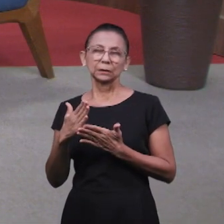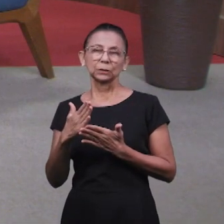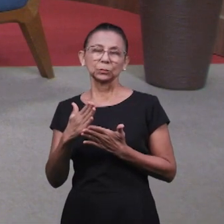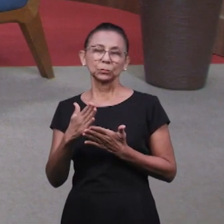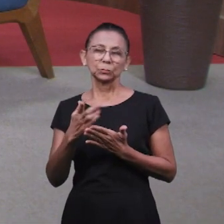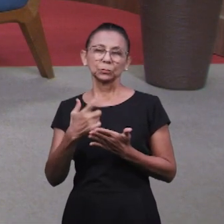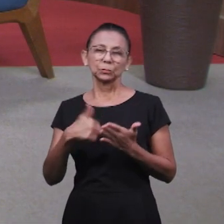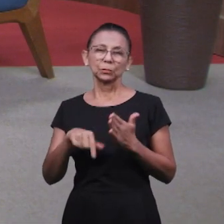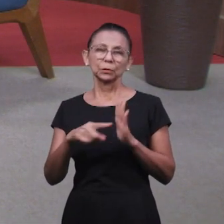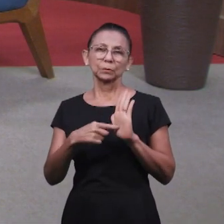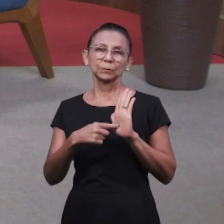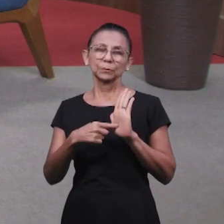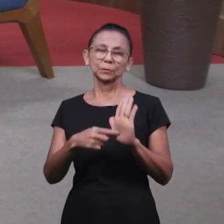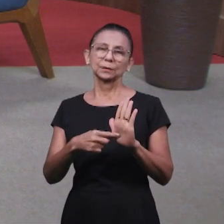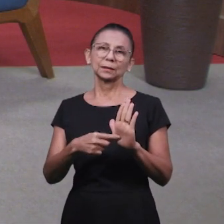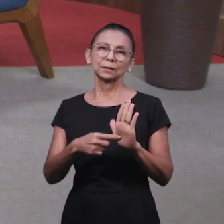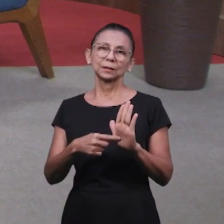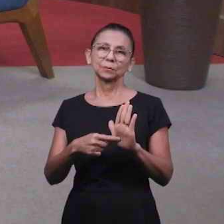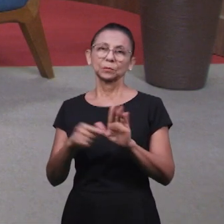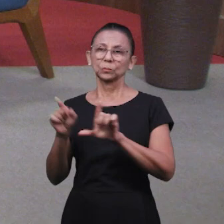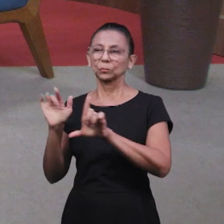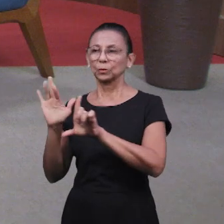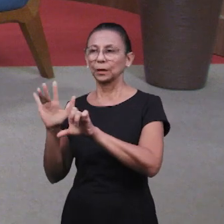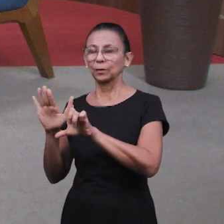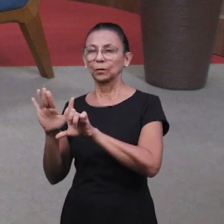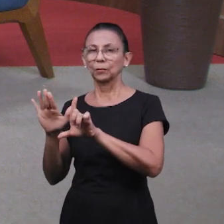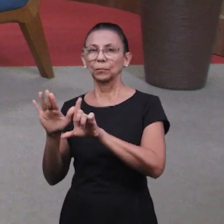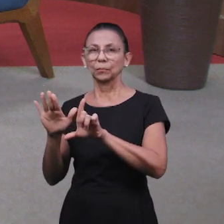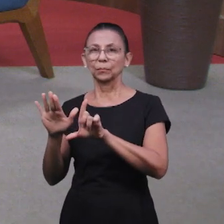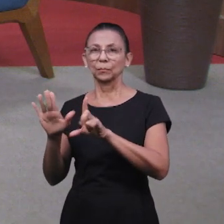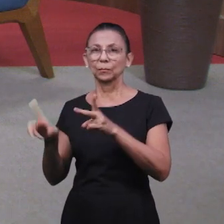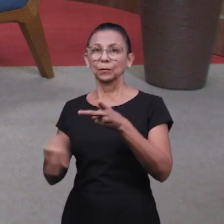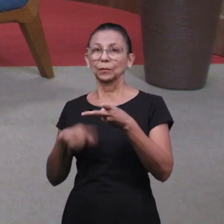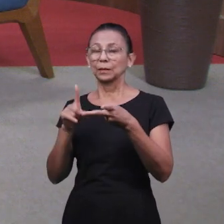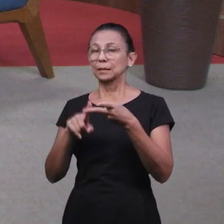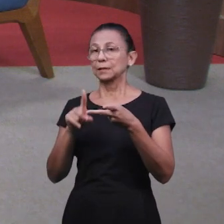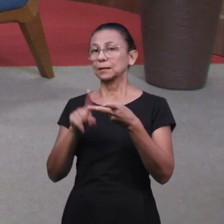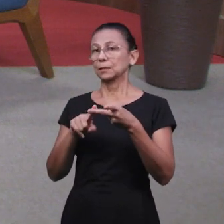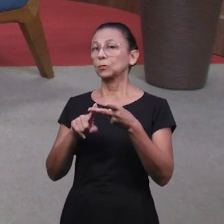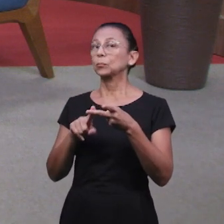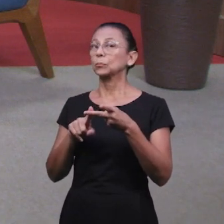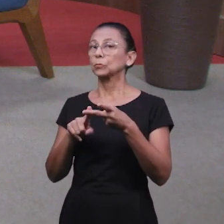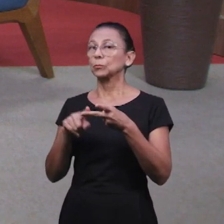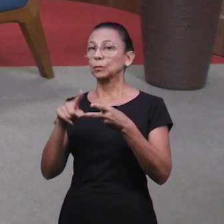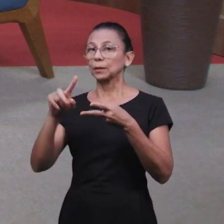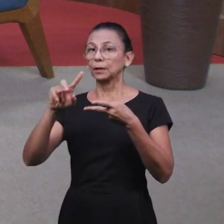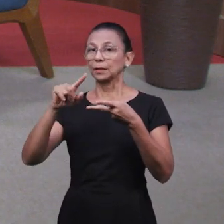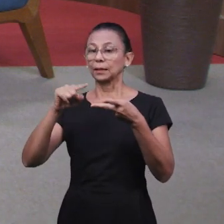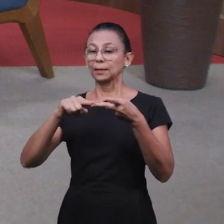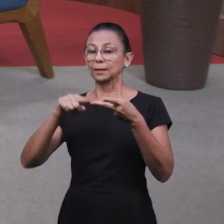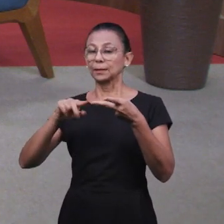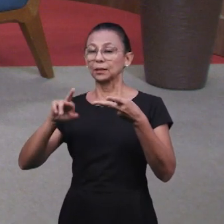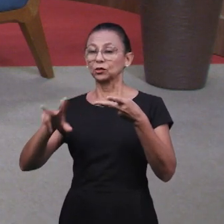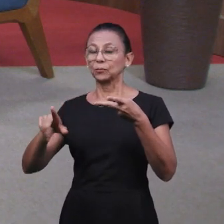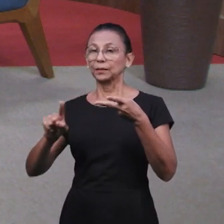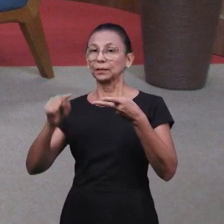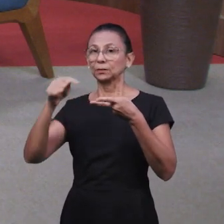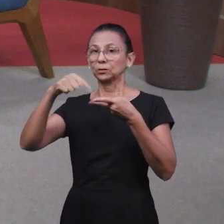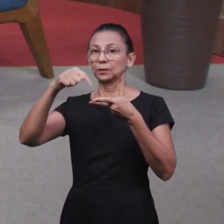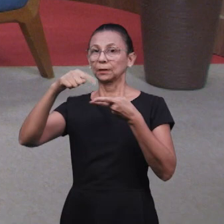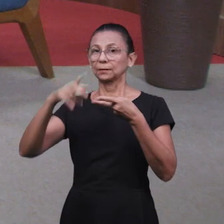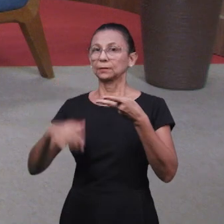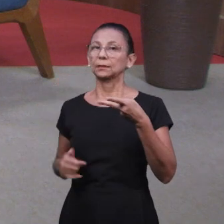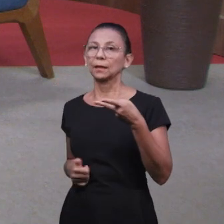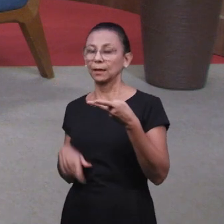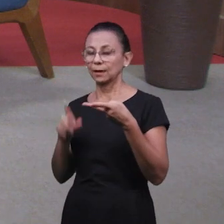no início do quadro, a gente apresentou um QR Code. E agora estamos apresentando um segundo QR Code. É diferente